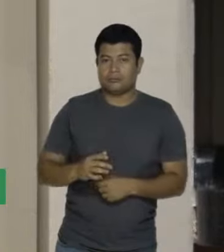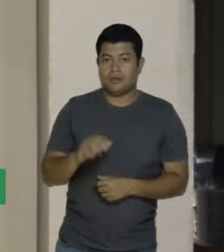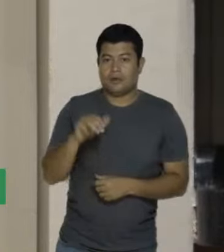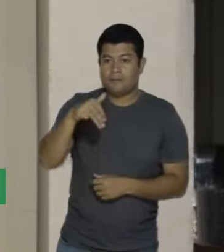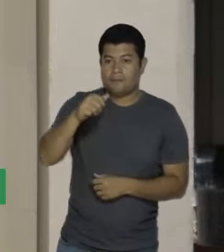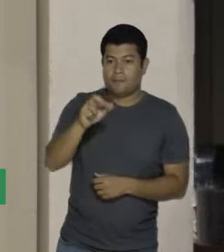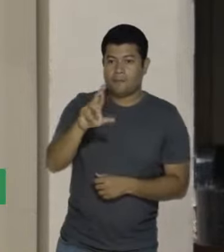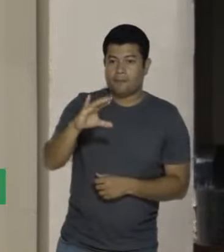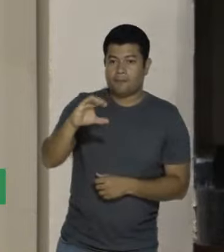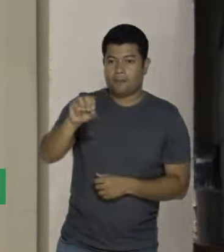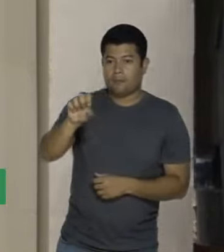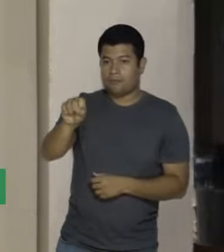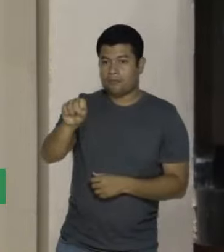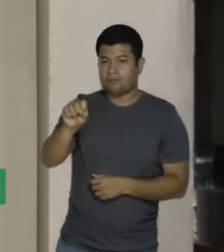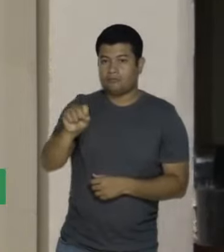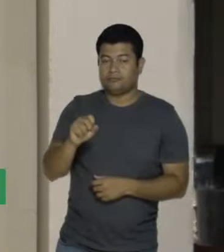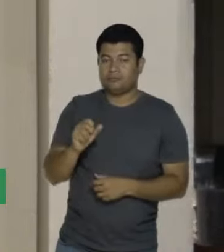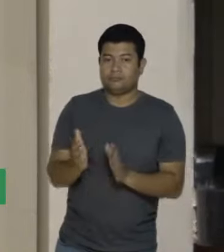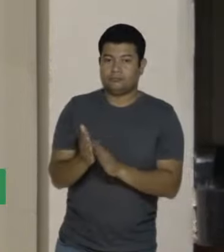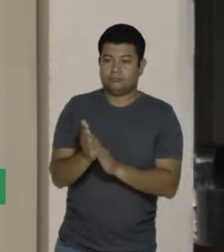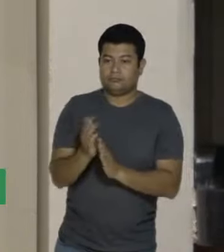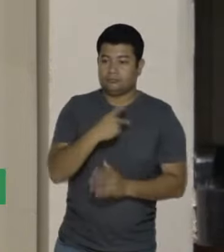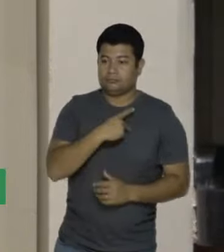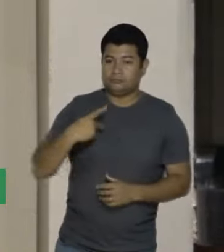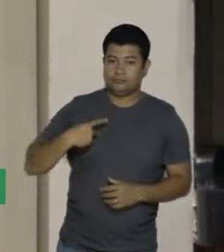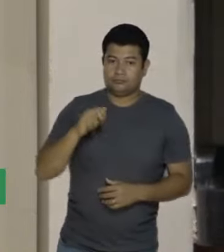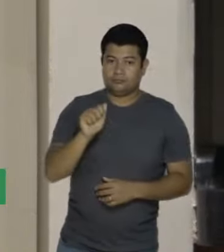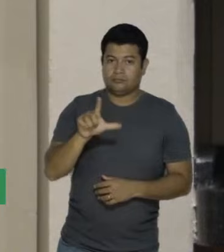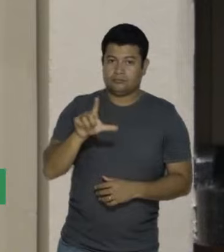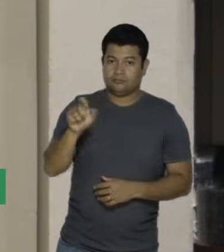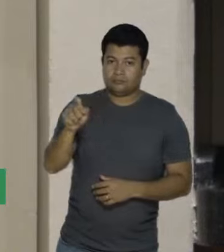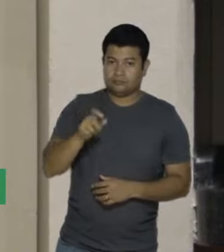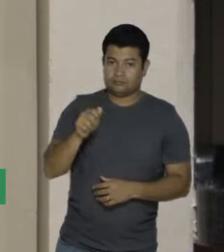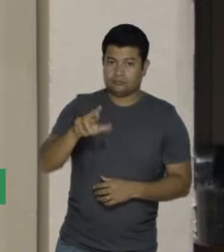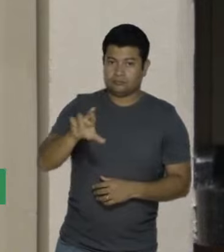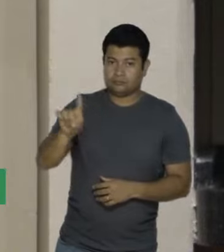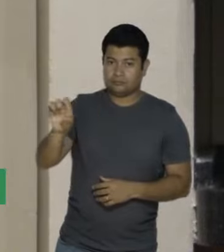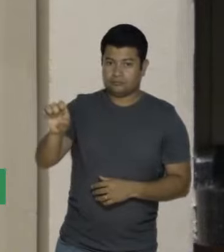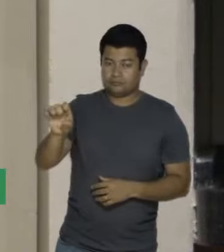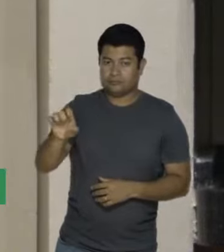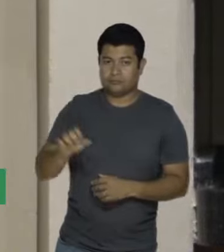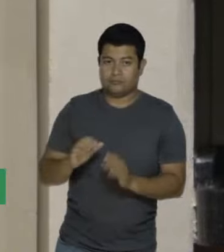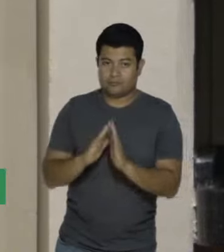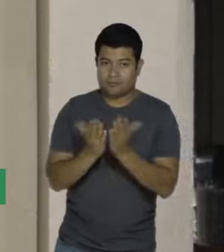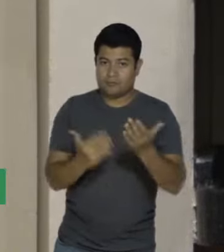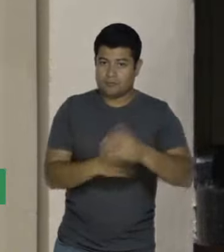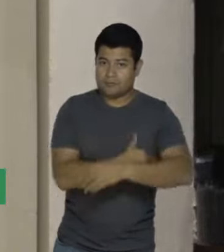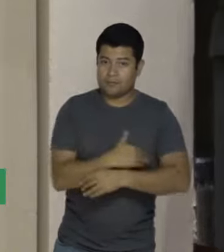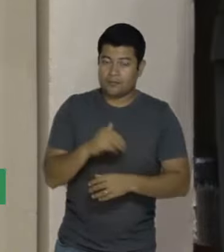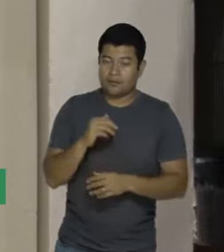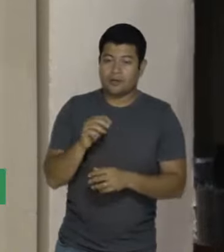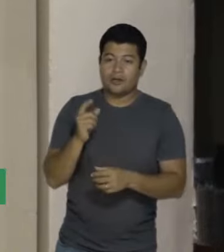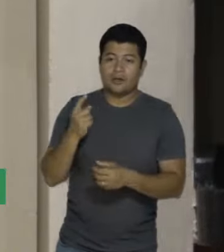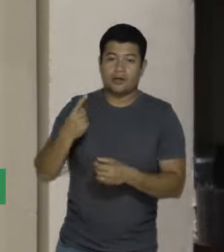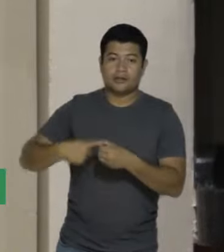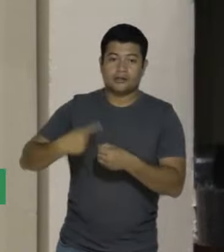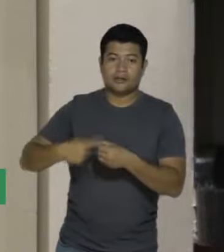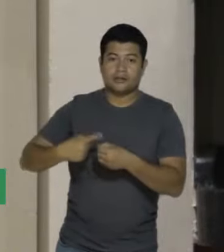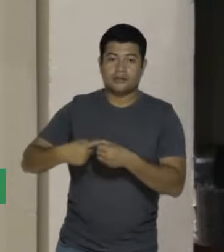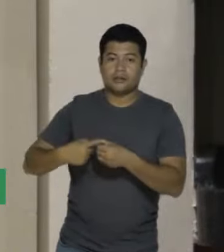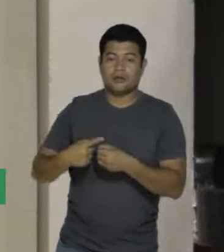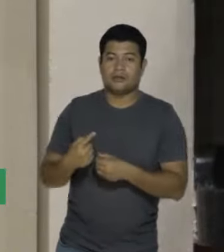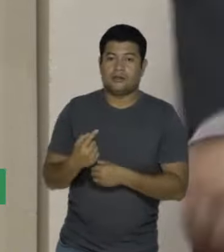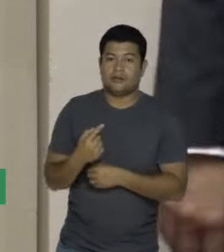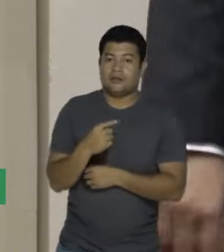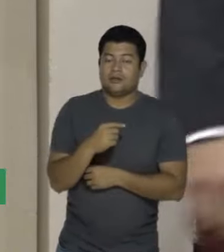manifestação da Paz ao Pastor Alexandre Luciano presidente da Igreja Evangélica Assembleia de Deus no município de e presidente da Comissão